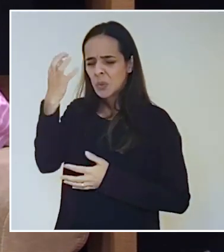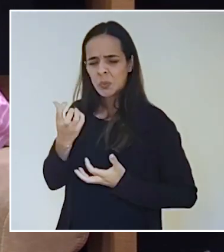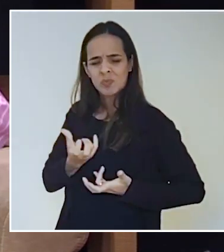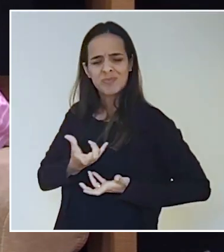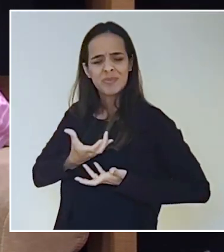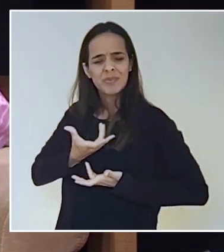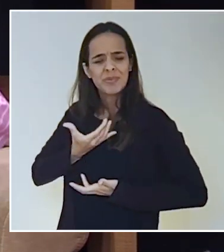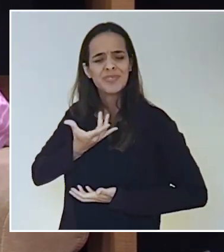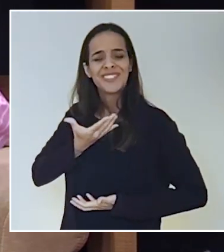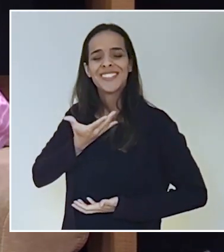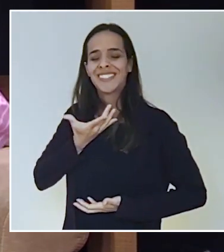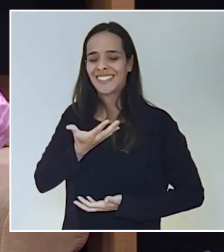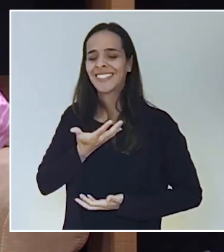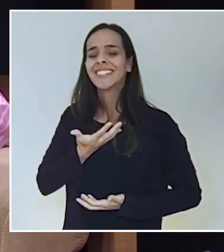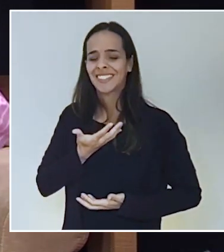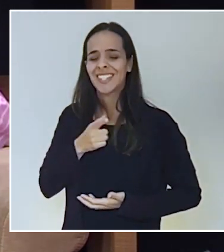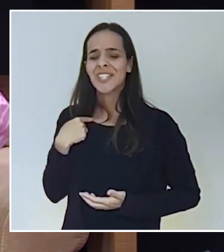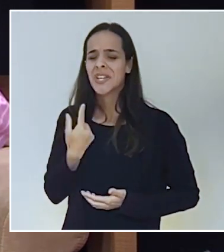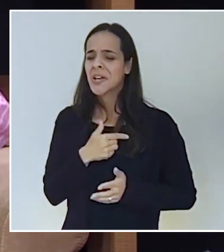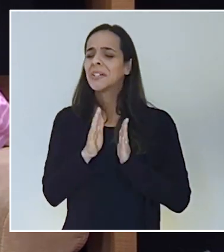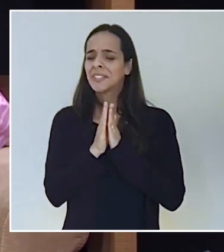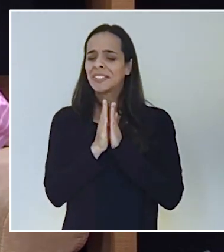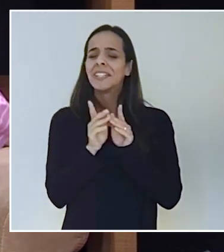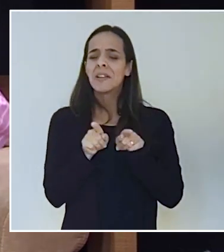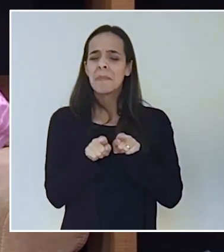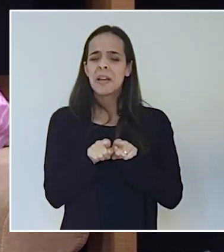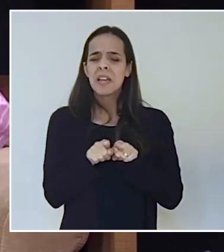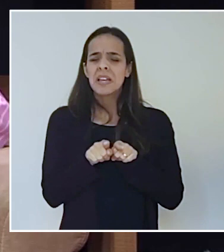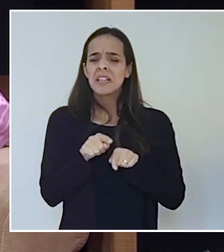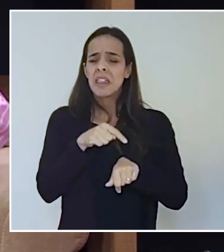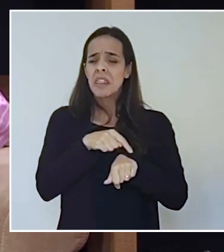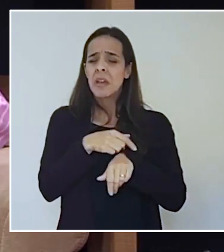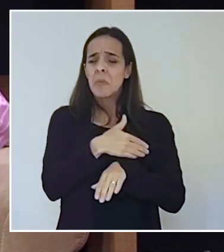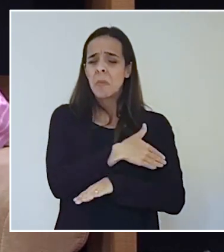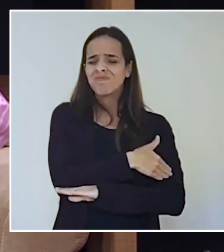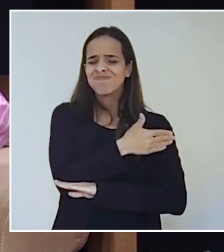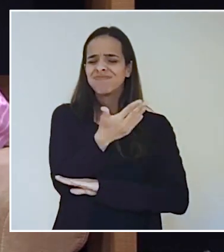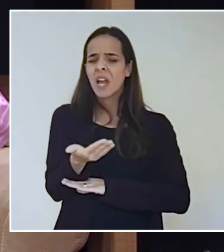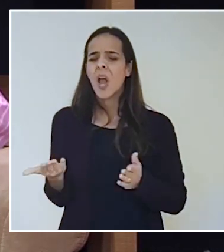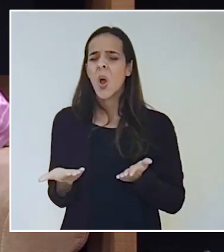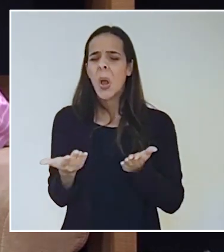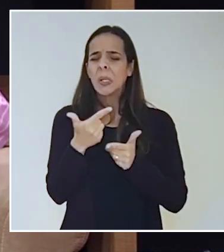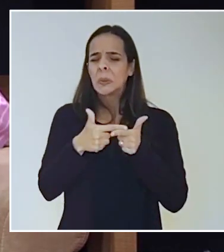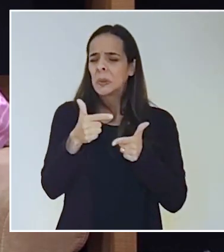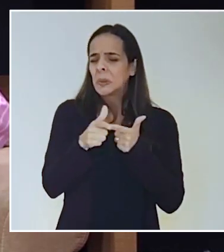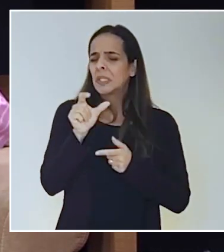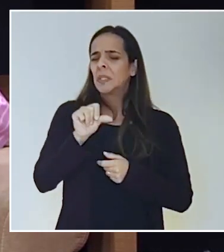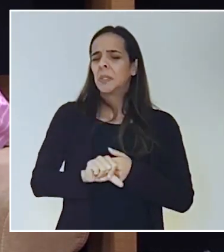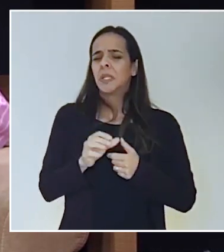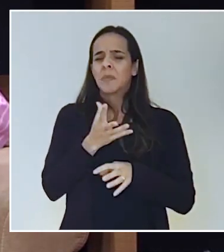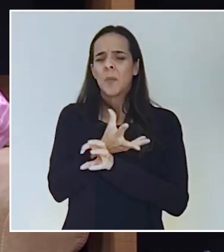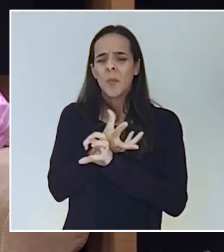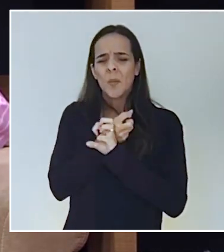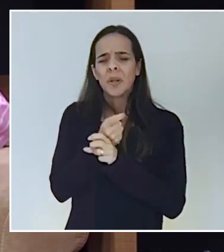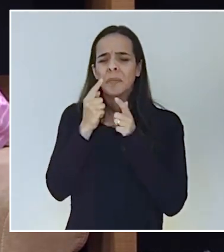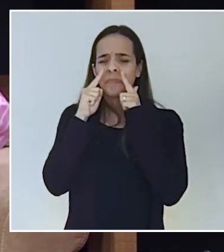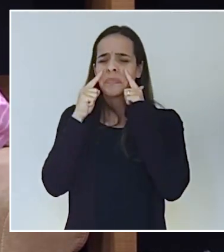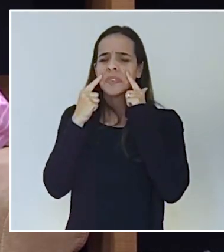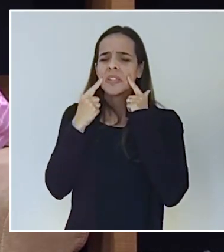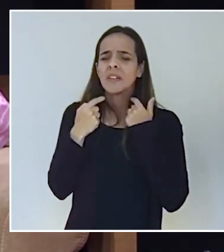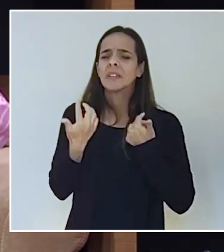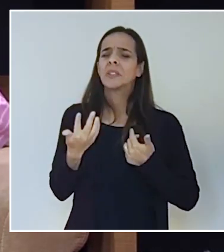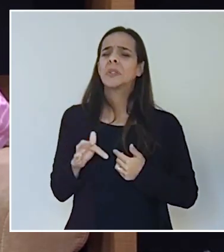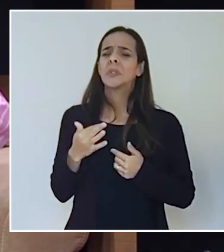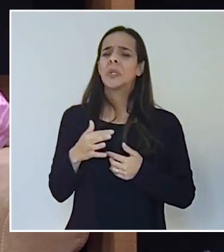que nesse tempo de crise, de deserto, de lágrimas, de dor, de angústia, de